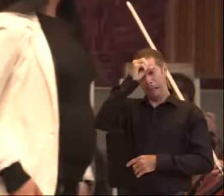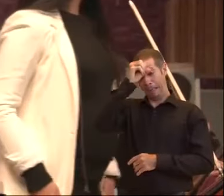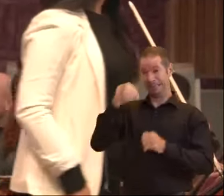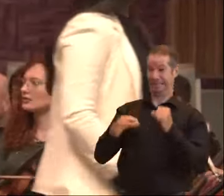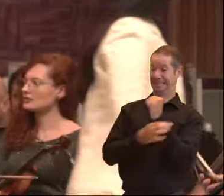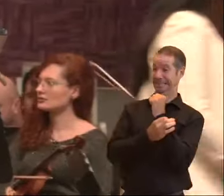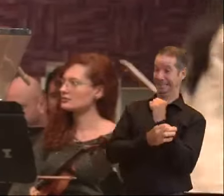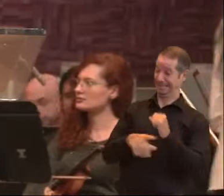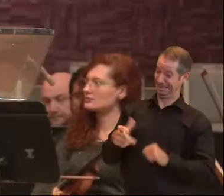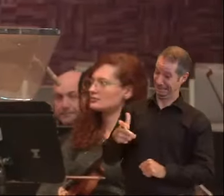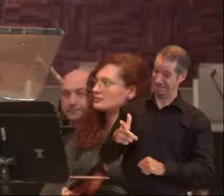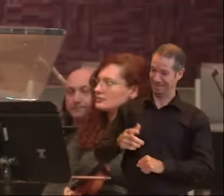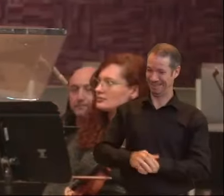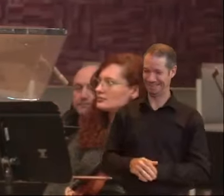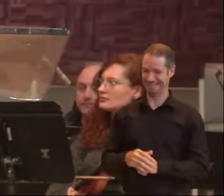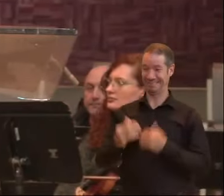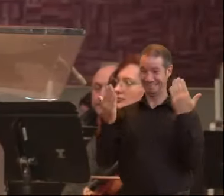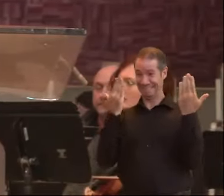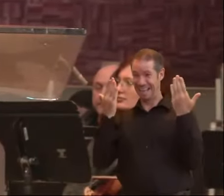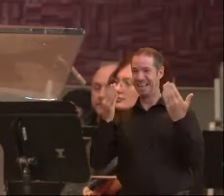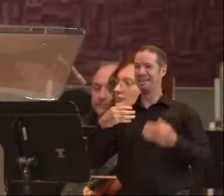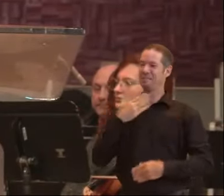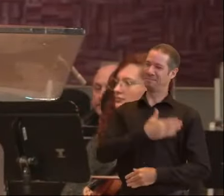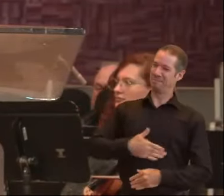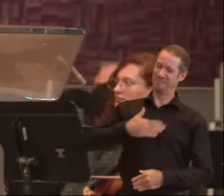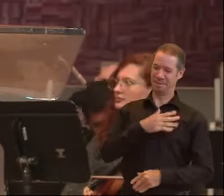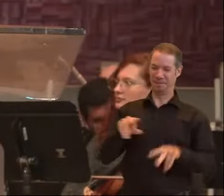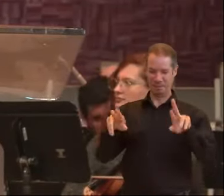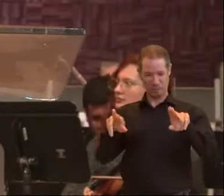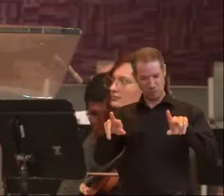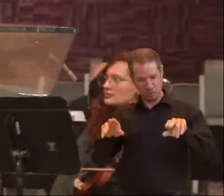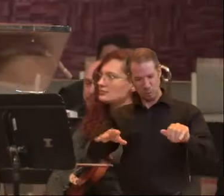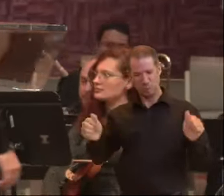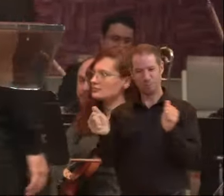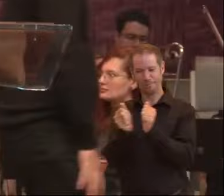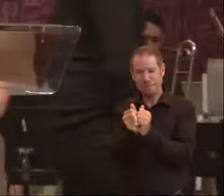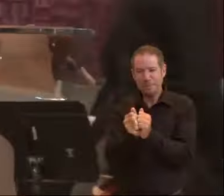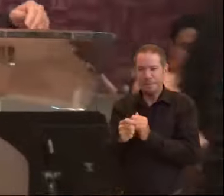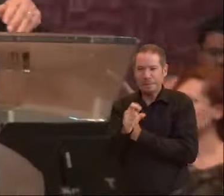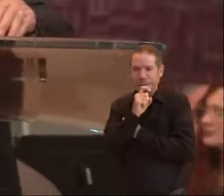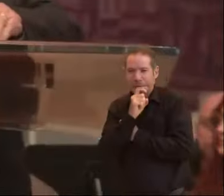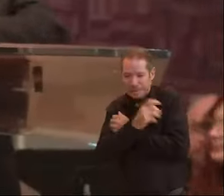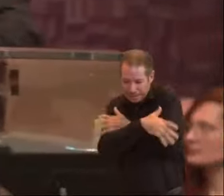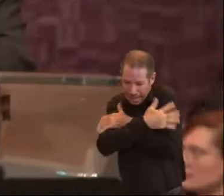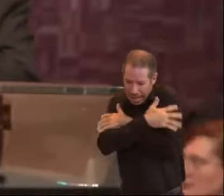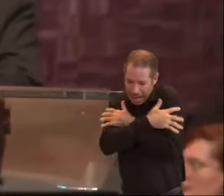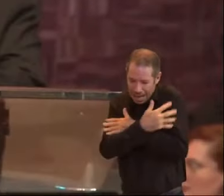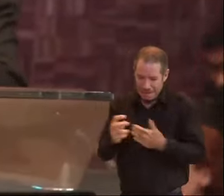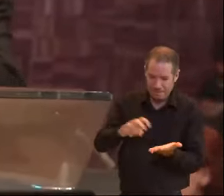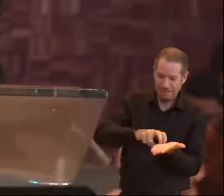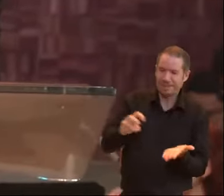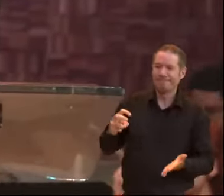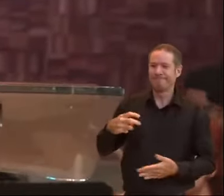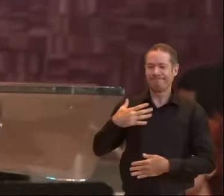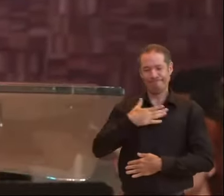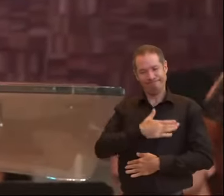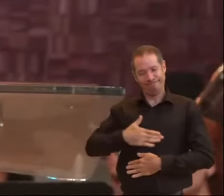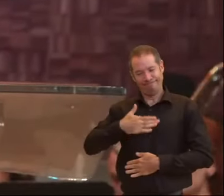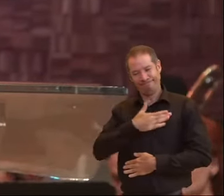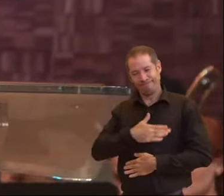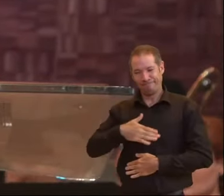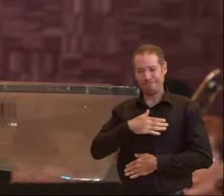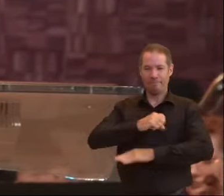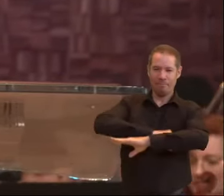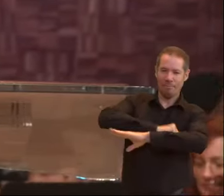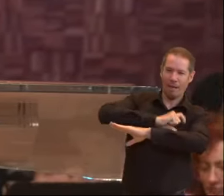né? Mas é um prazer estar com os irmãos mais uma vez, nesta manhã fria, né? Manhã gostosa. Provavelmente o